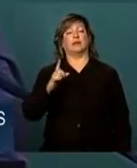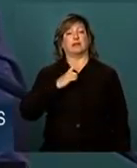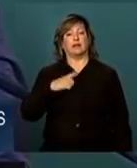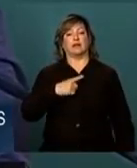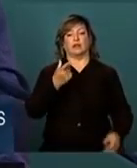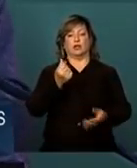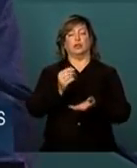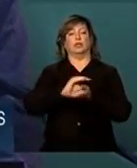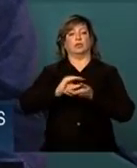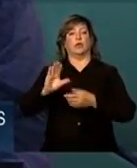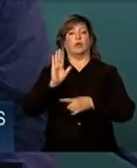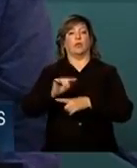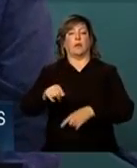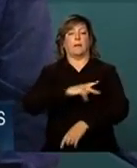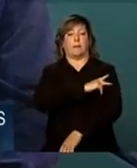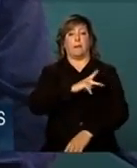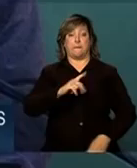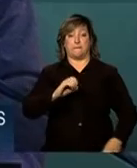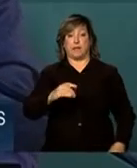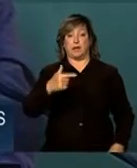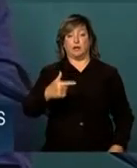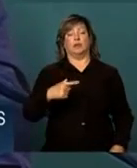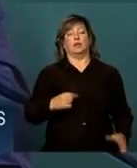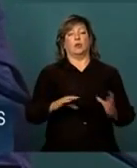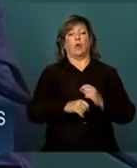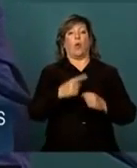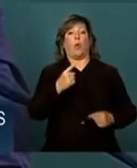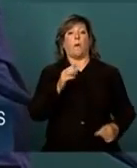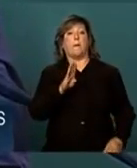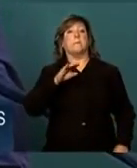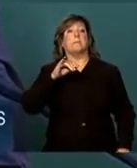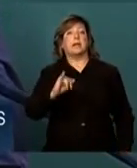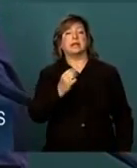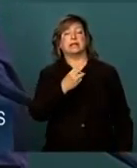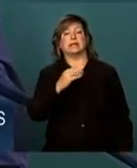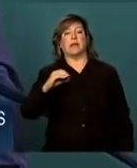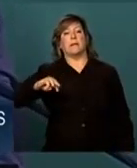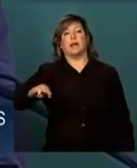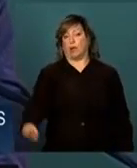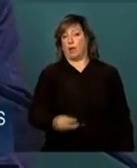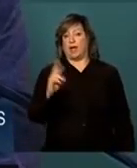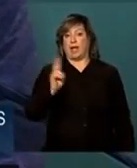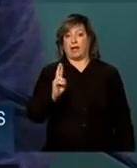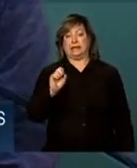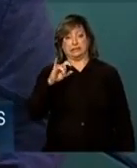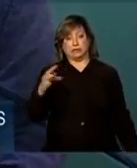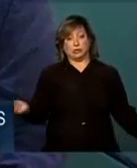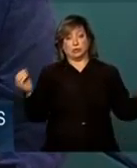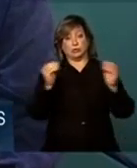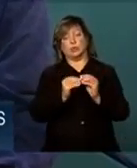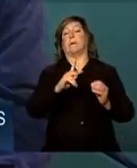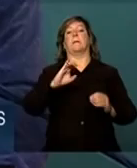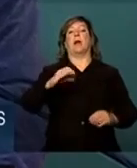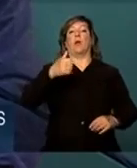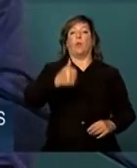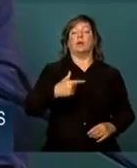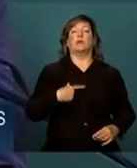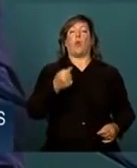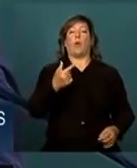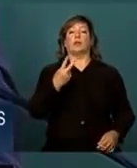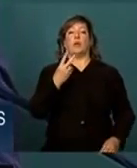disponibilizado recursos aí, só no PAC 2, da ordem de 1,3 bilhão de reais. Se juntarmos com o PAC 1, são quase